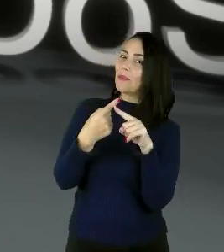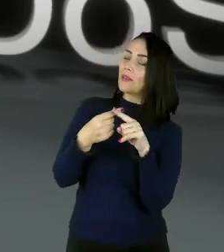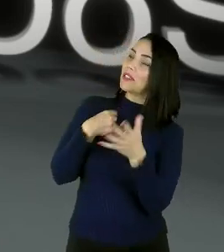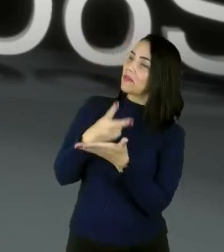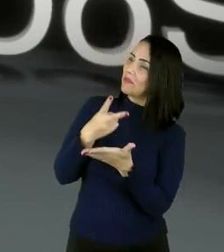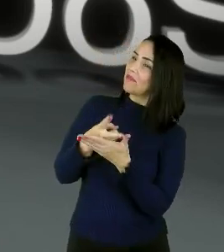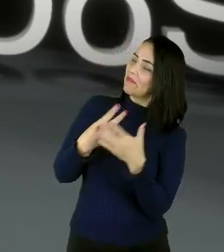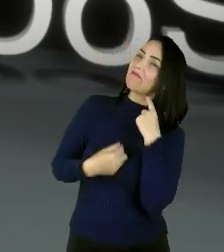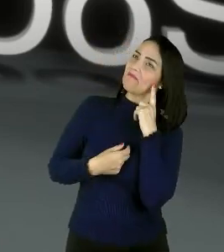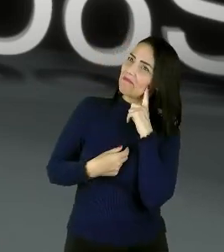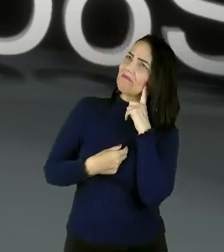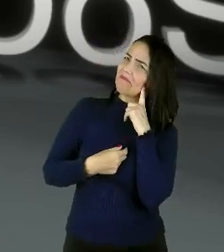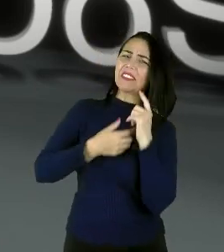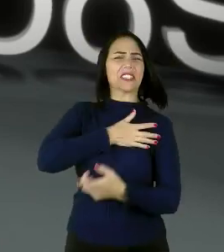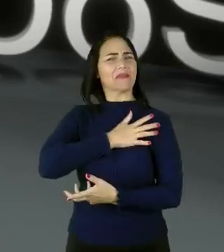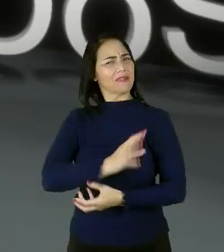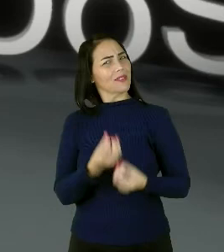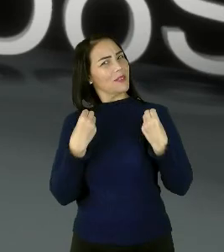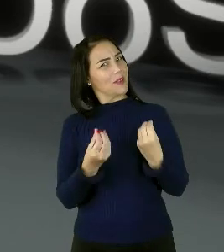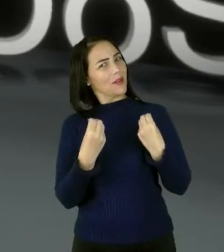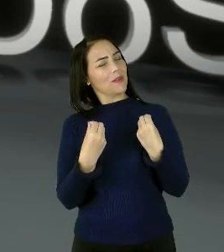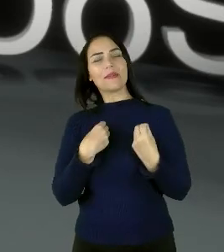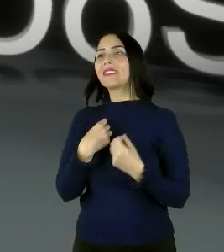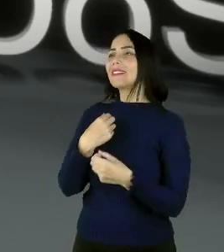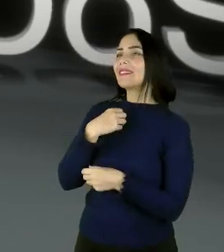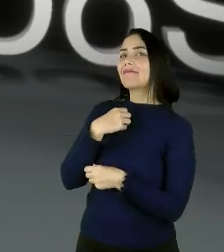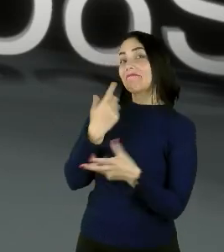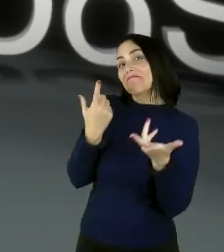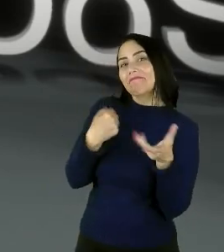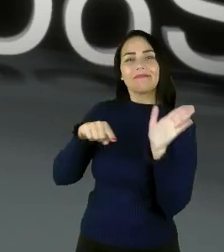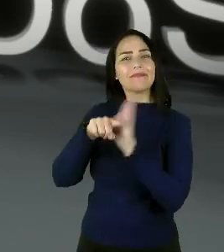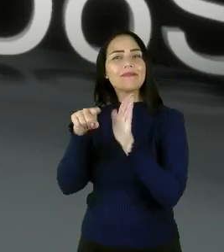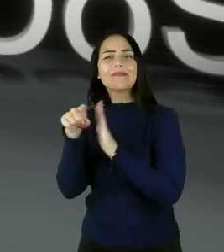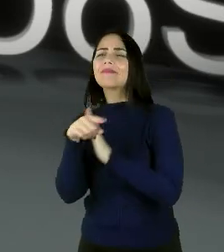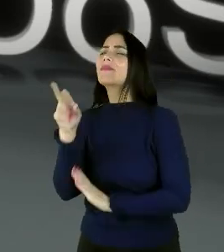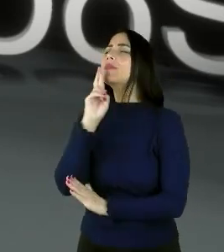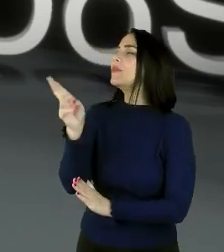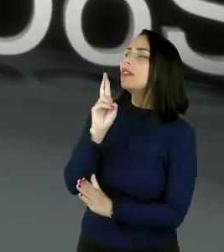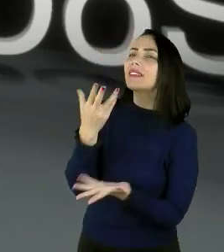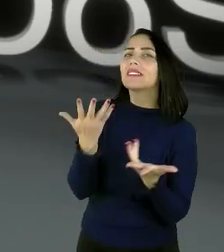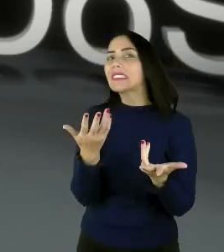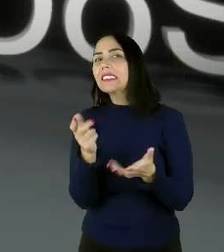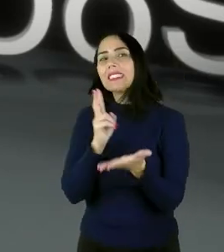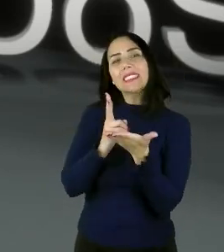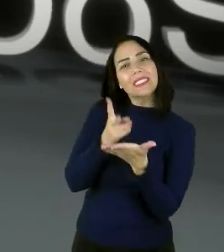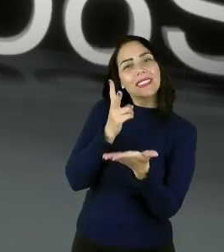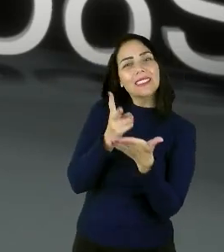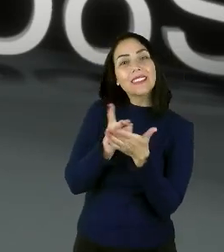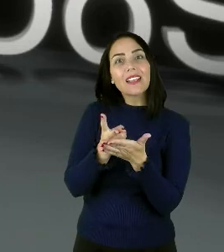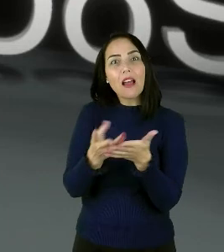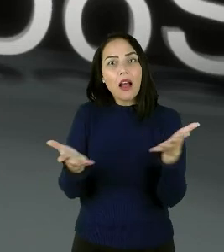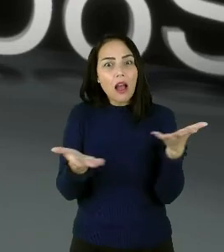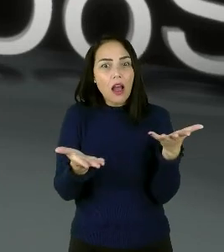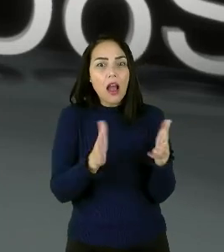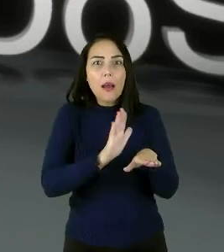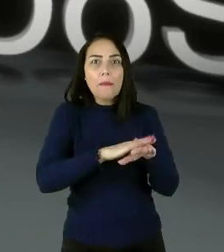continuei com o certo desgosto EA busca por respostas continuou então todos esses Iva e que produziu até